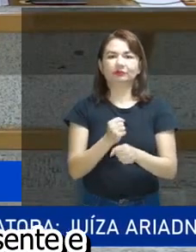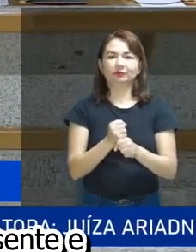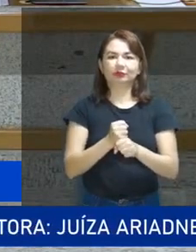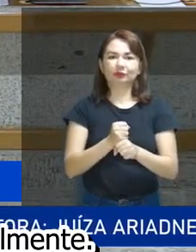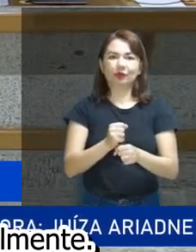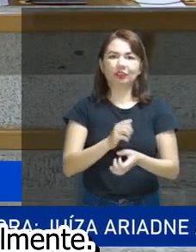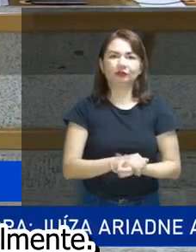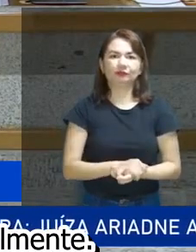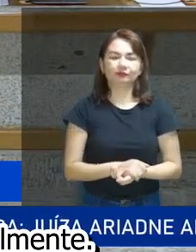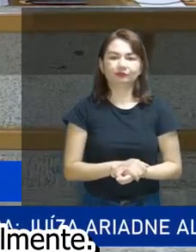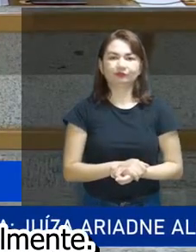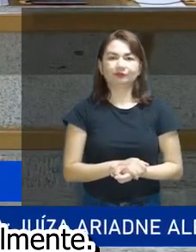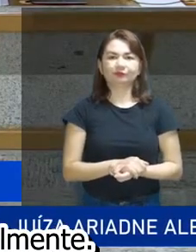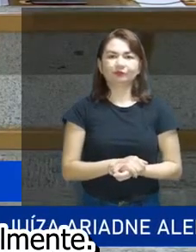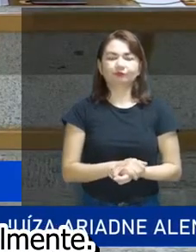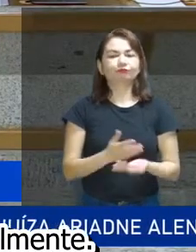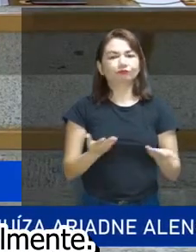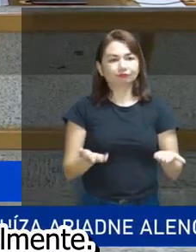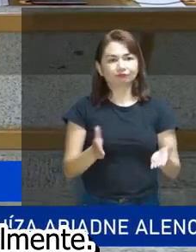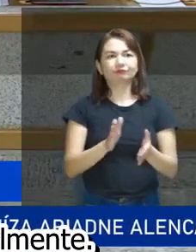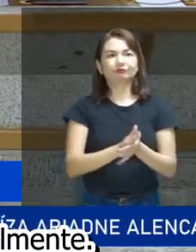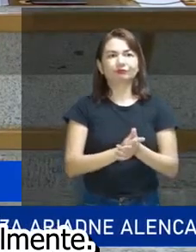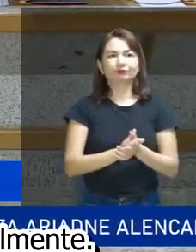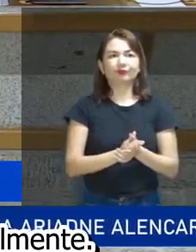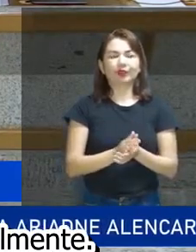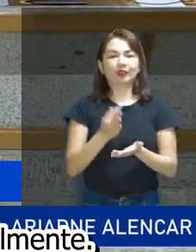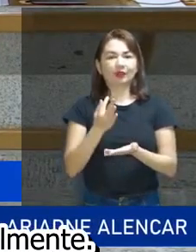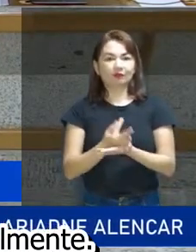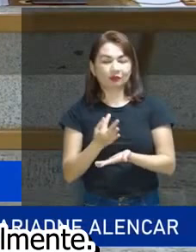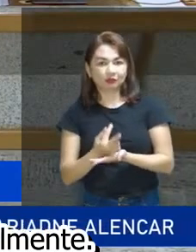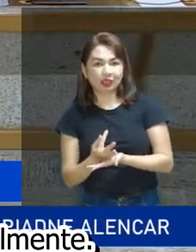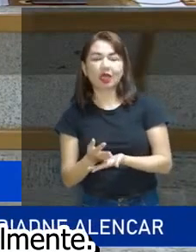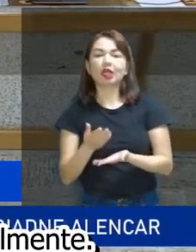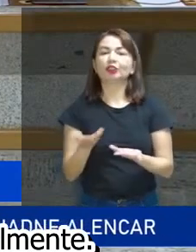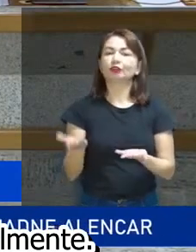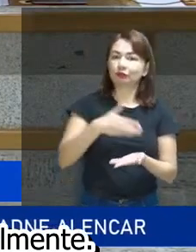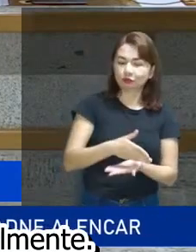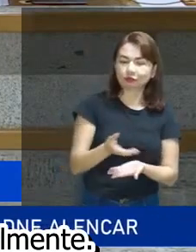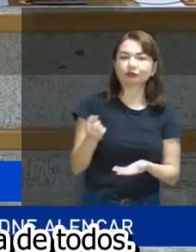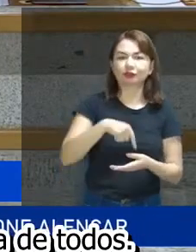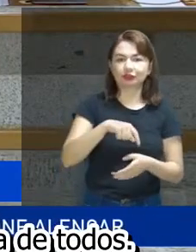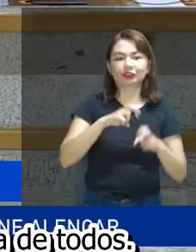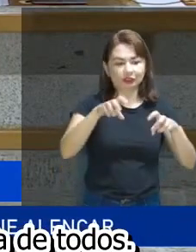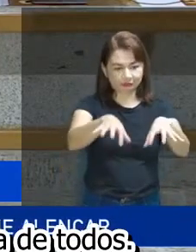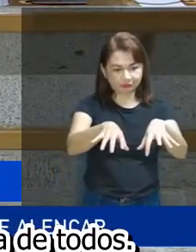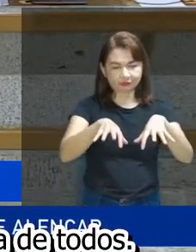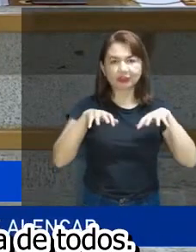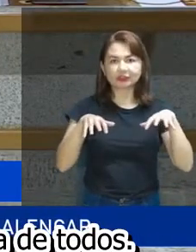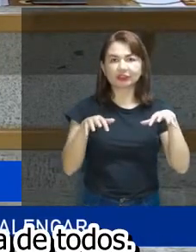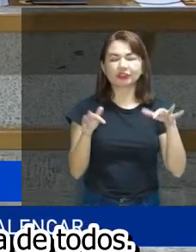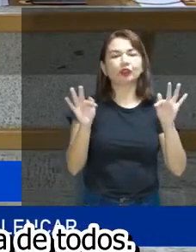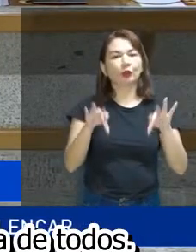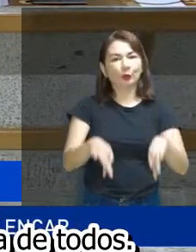estar presentes e também aqueles que vão estar justificadamente virtualmente. Dou por encerrada a